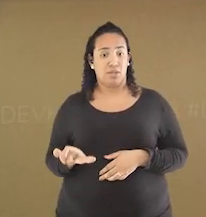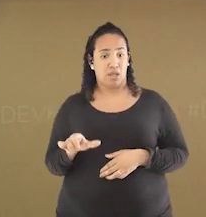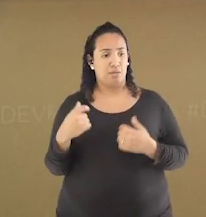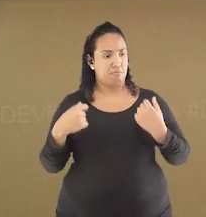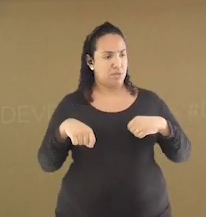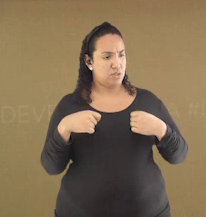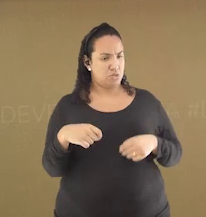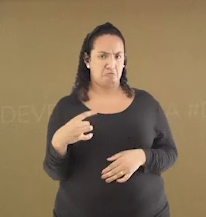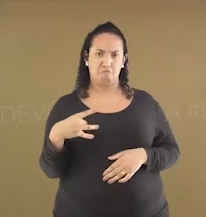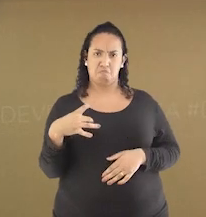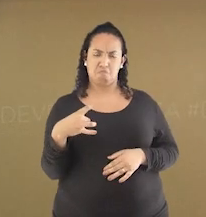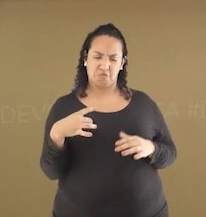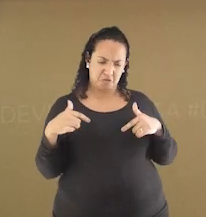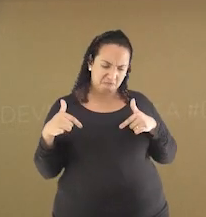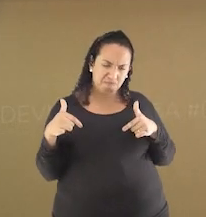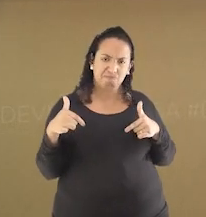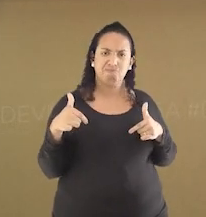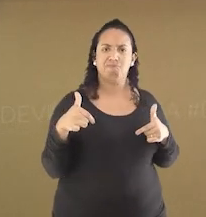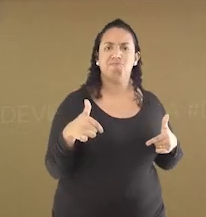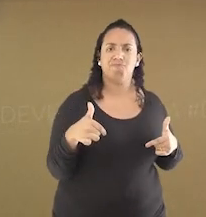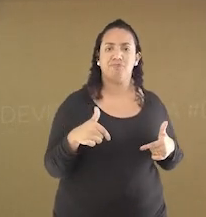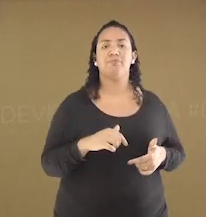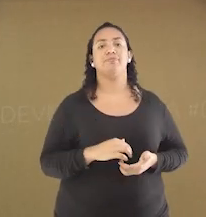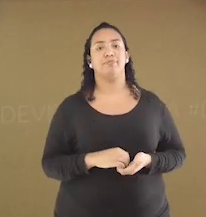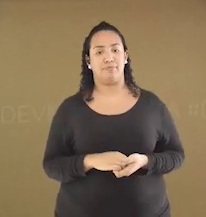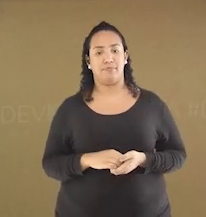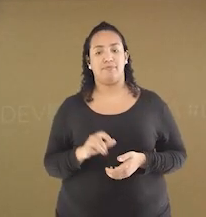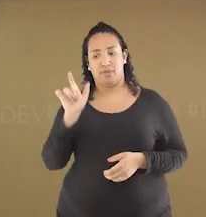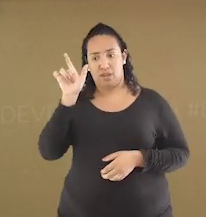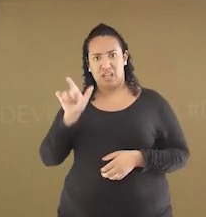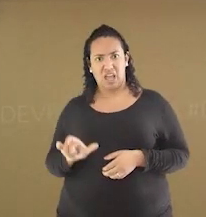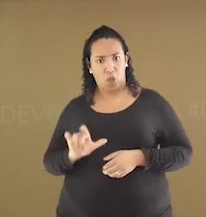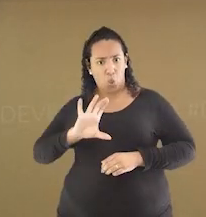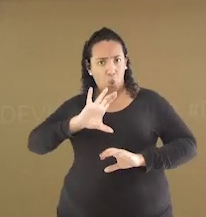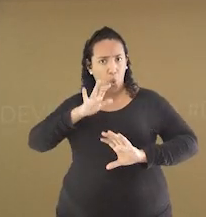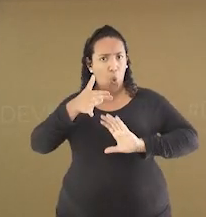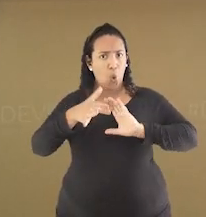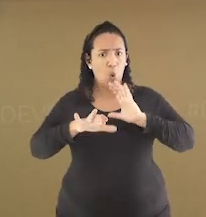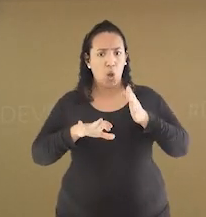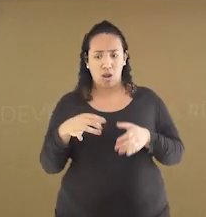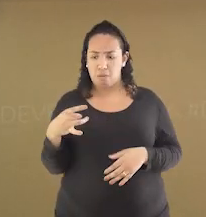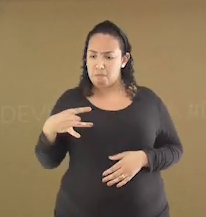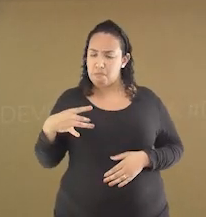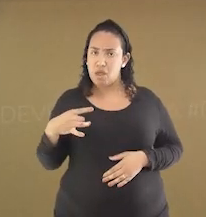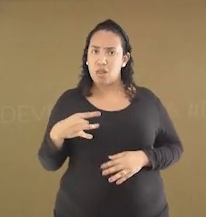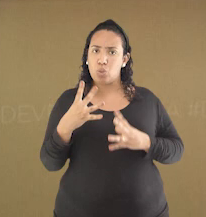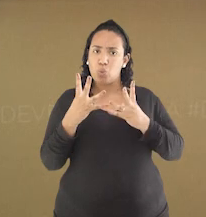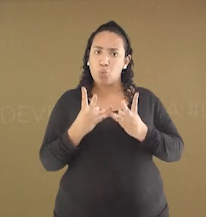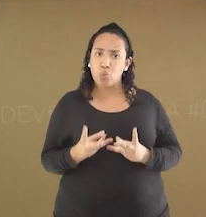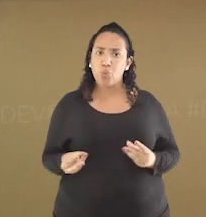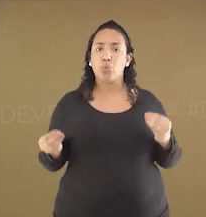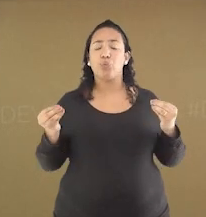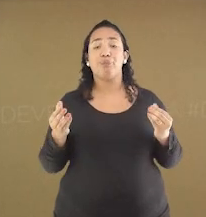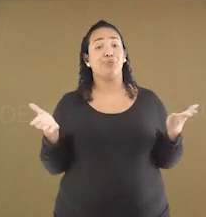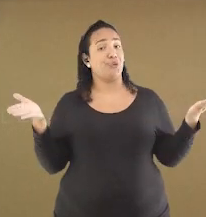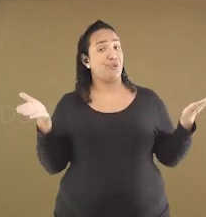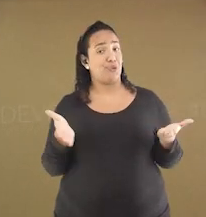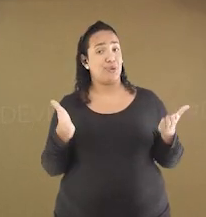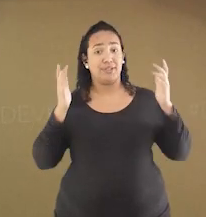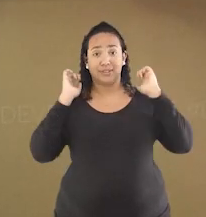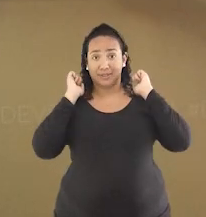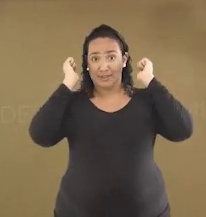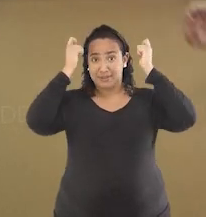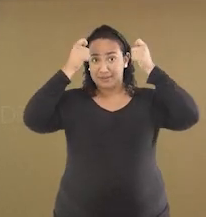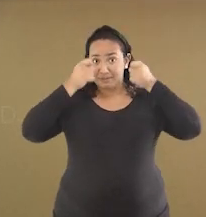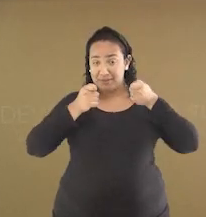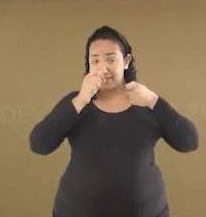ser encarar seu medo. Encarou com tanta coragem que o medo passou. Hoje,